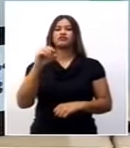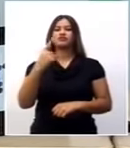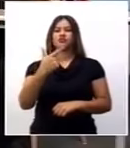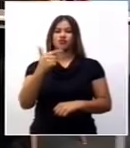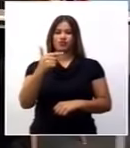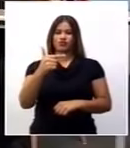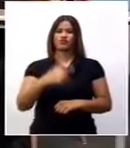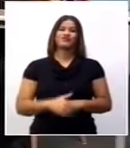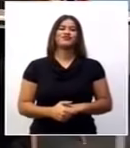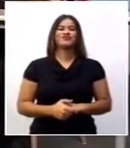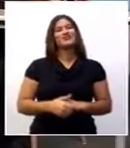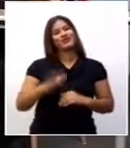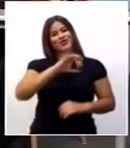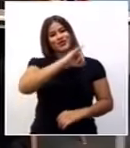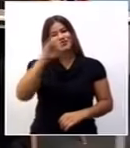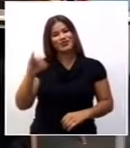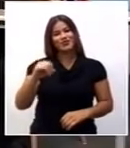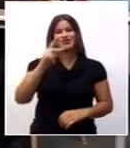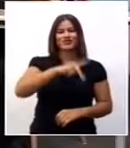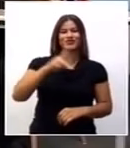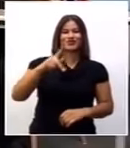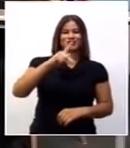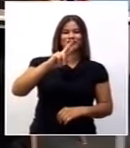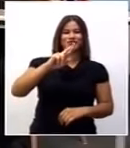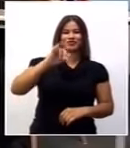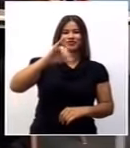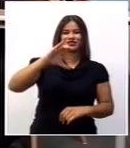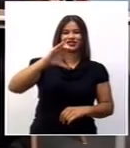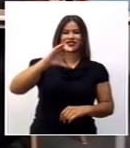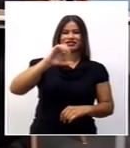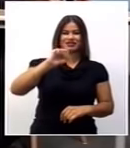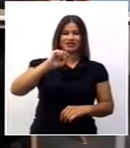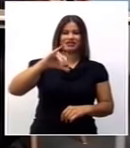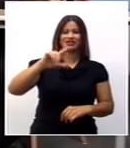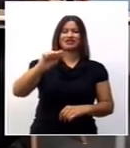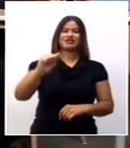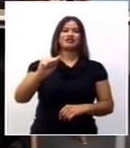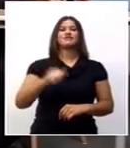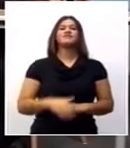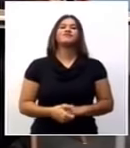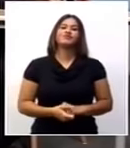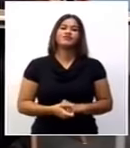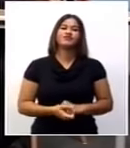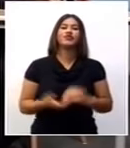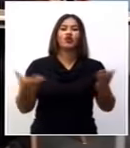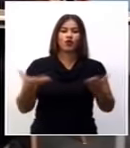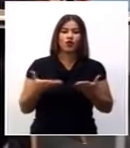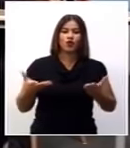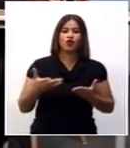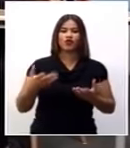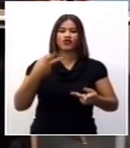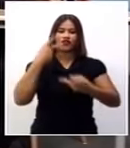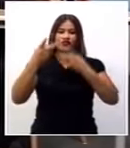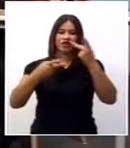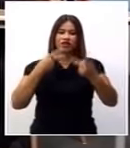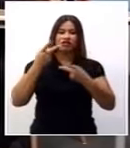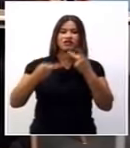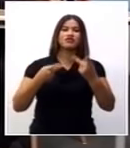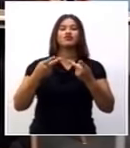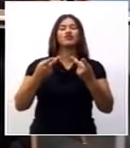Priscila. Bom dia, professora Janaína. Hoje nós vamos estar conversando com vocês, alunos do 6º ano, sobre fontes